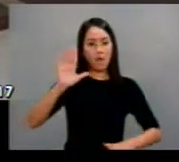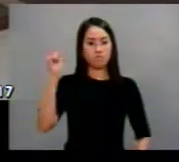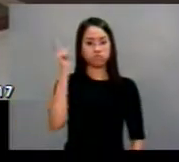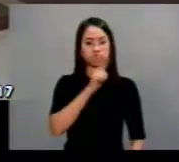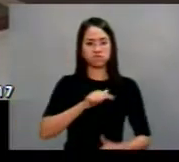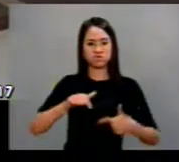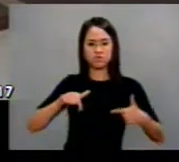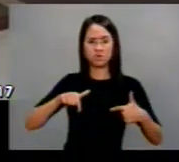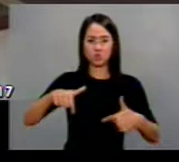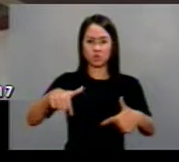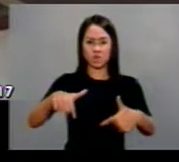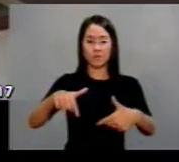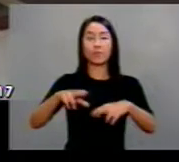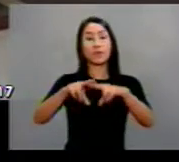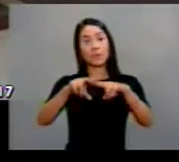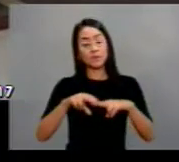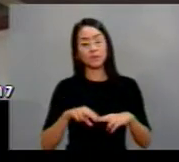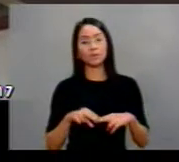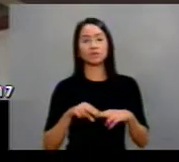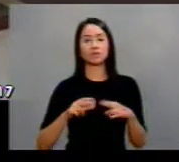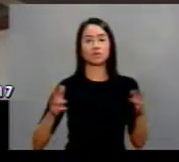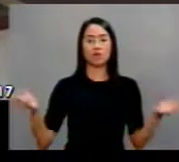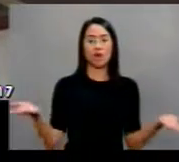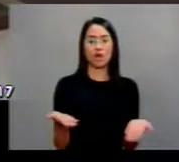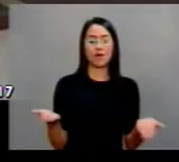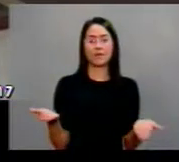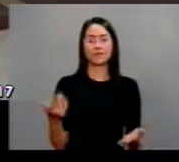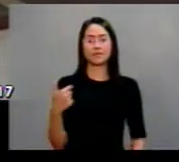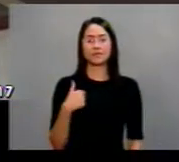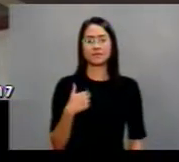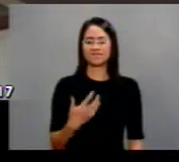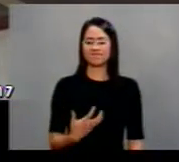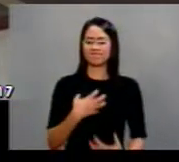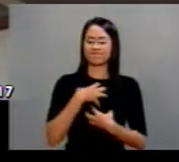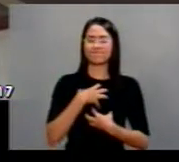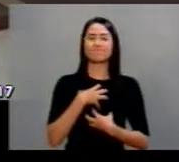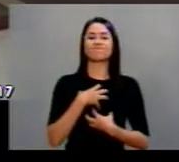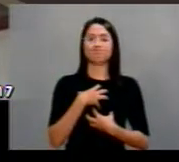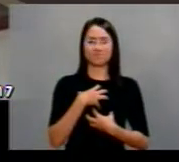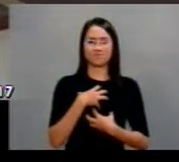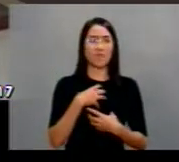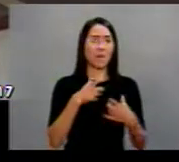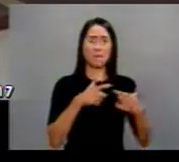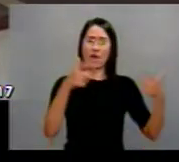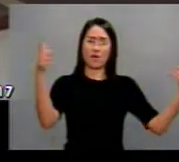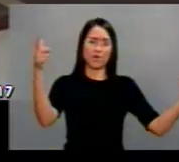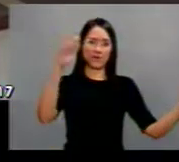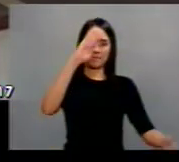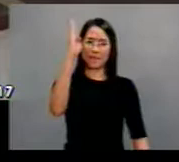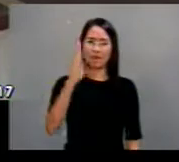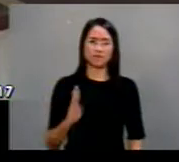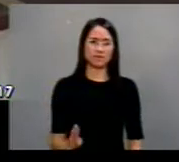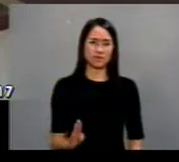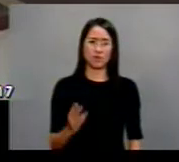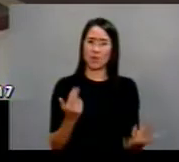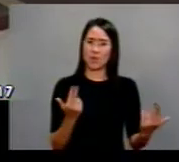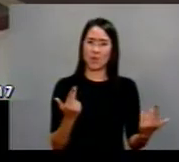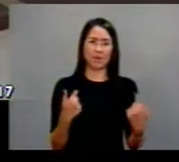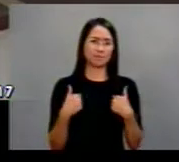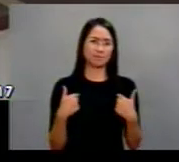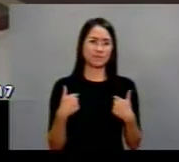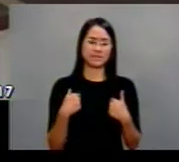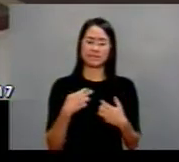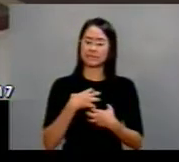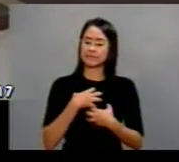nesses momentos em que me encontro profundamente desalentado, como a maioria da sociedade brasileira, eu queria me acostar, eu queria